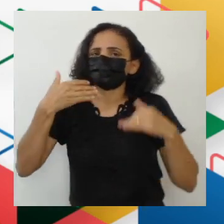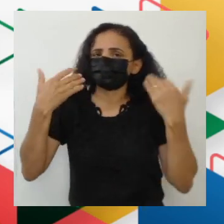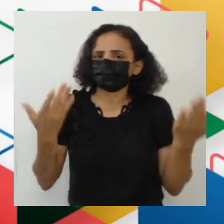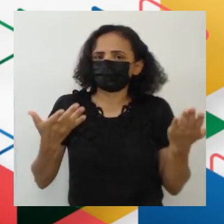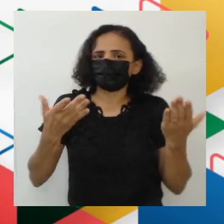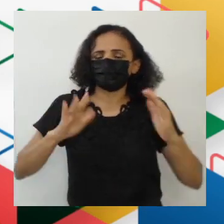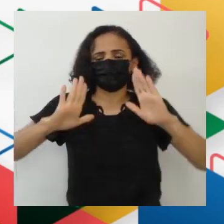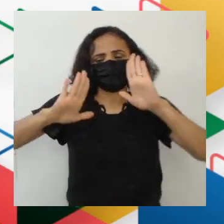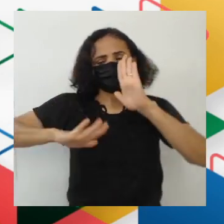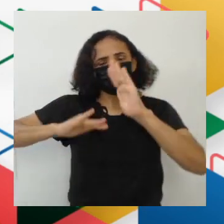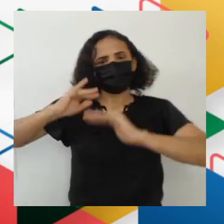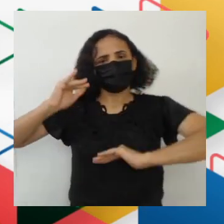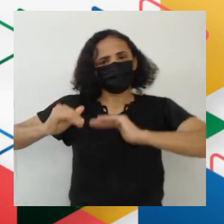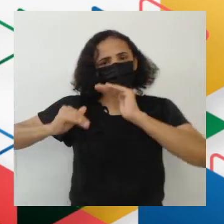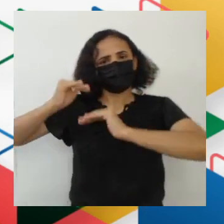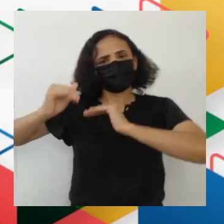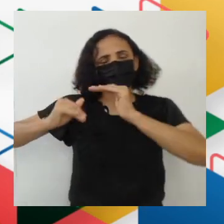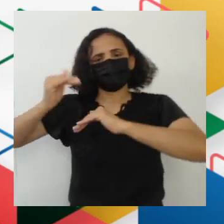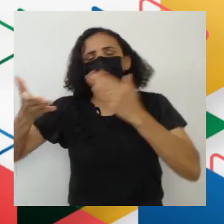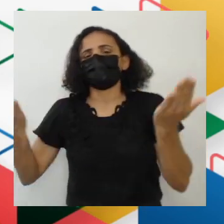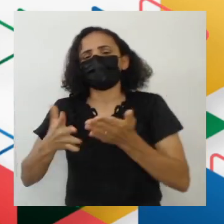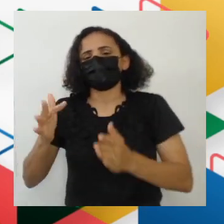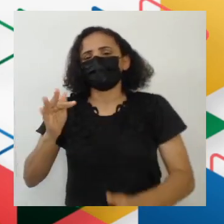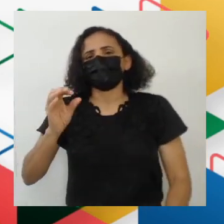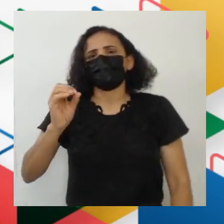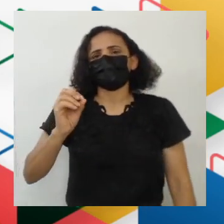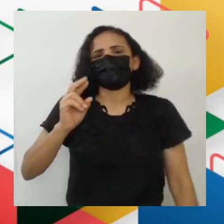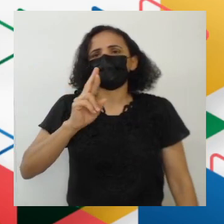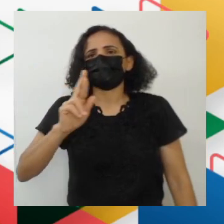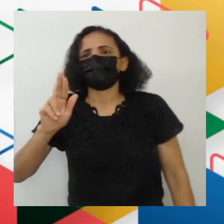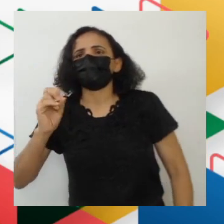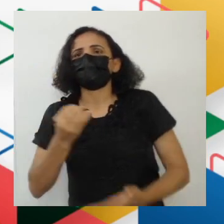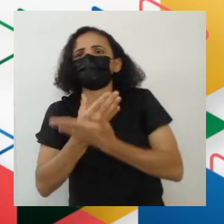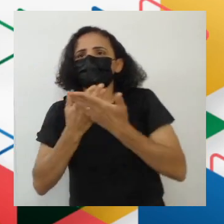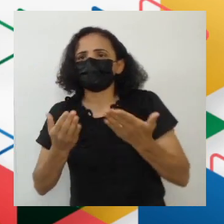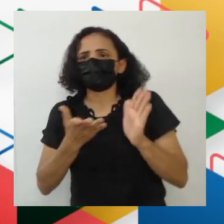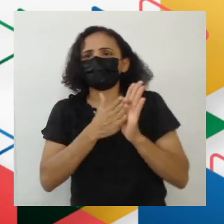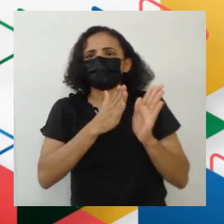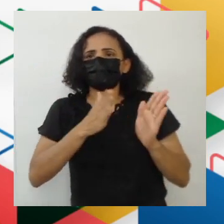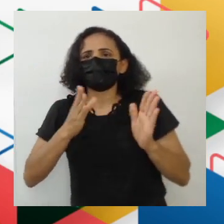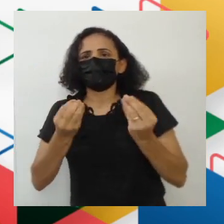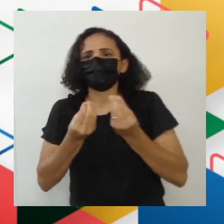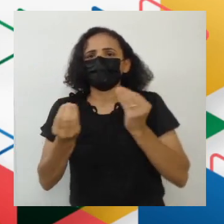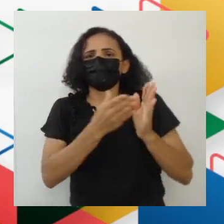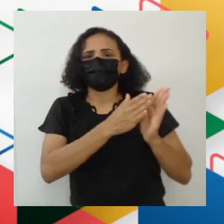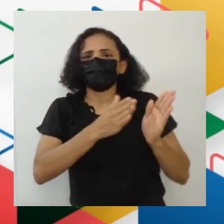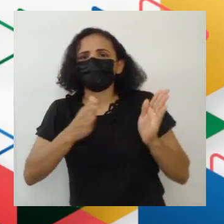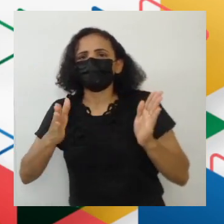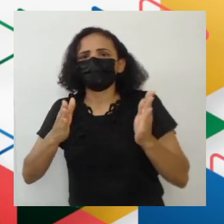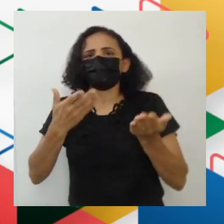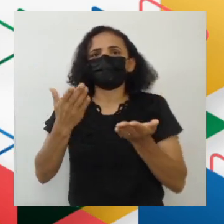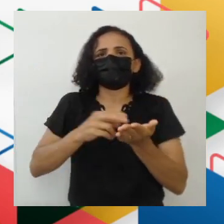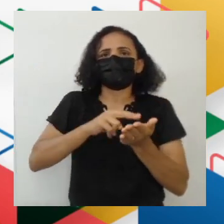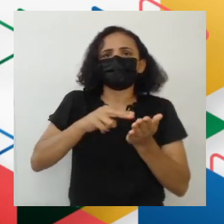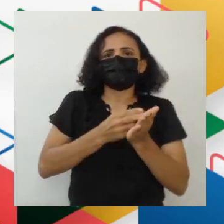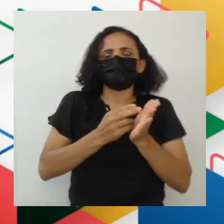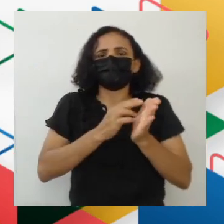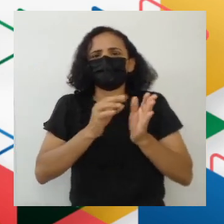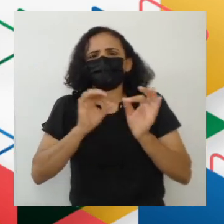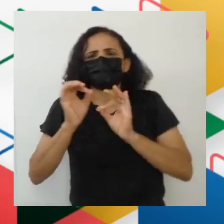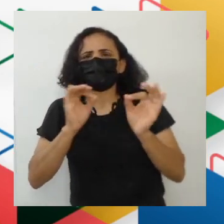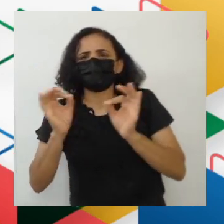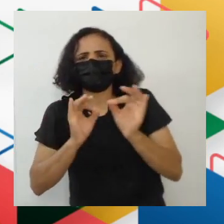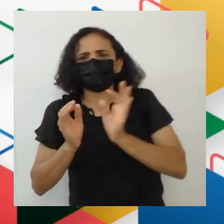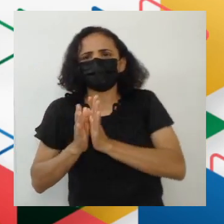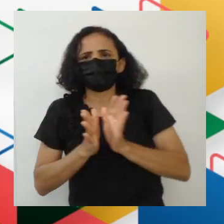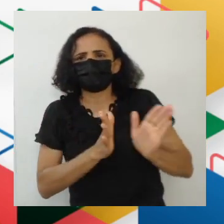vem evoluindo e chegou no forró e parou aí. Só que dentro do forró começaram a ter as diversidades